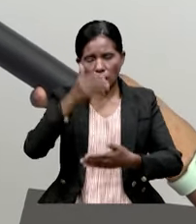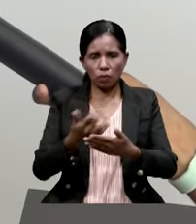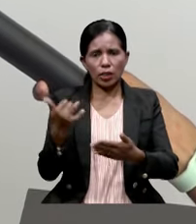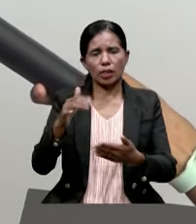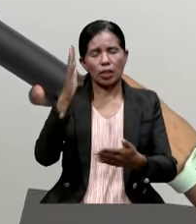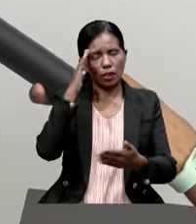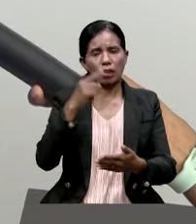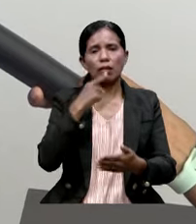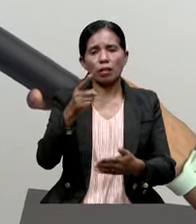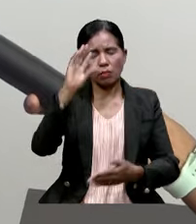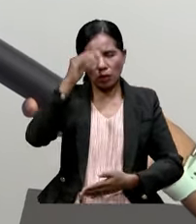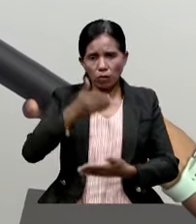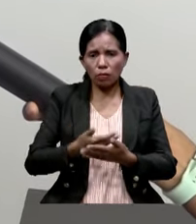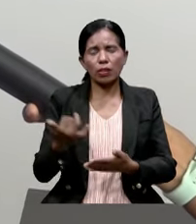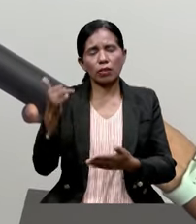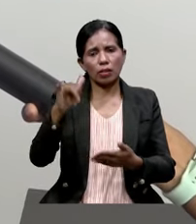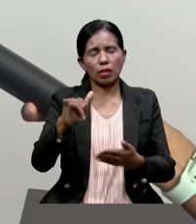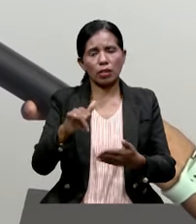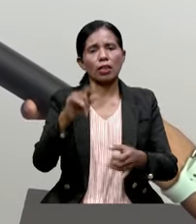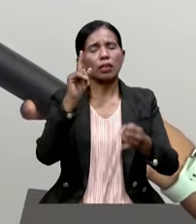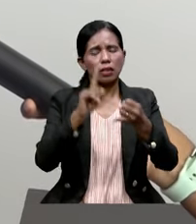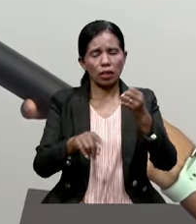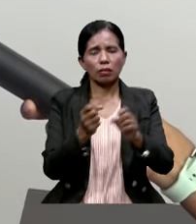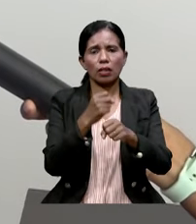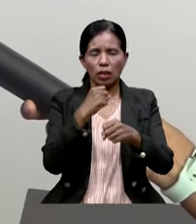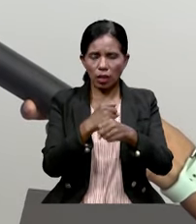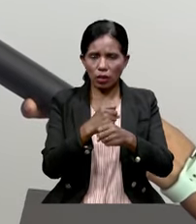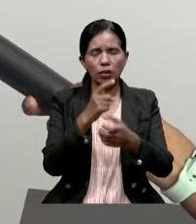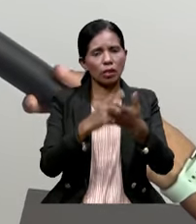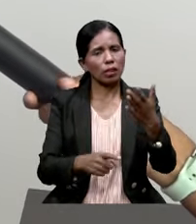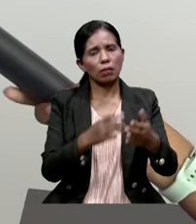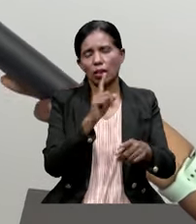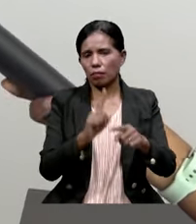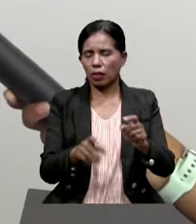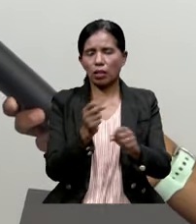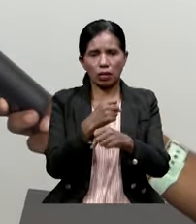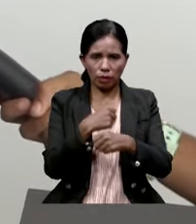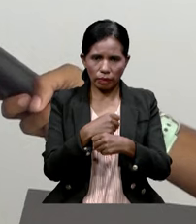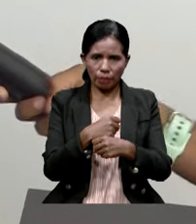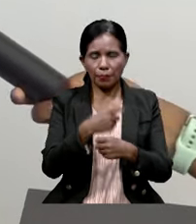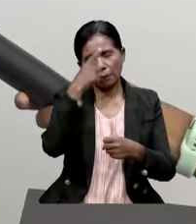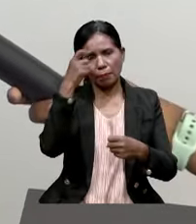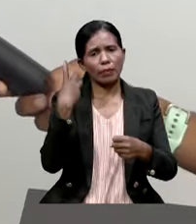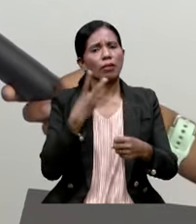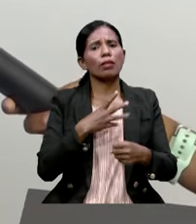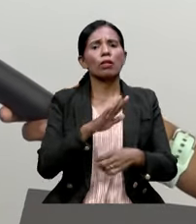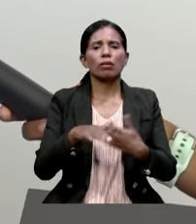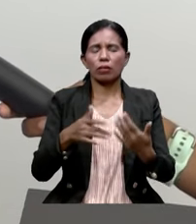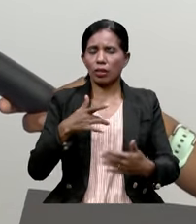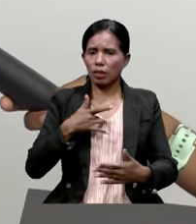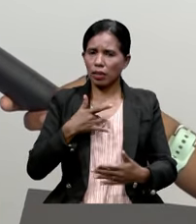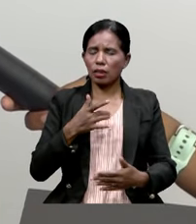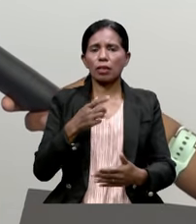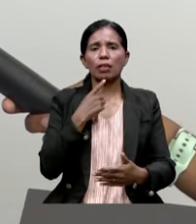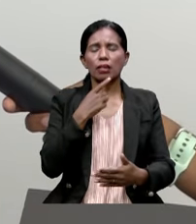kata buat nebe tem saída ma tem que halo saída ma tem que halo tamida ne ito roto sempre deham kata família